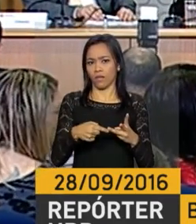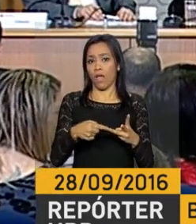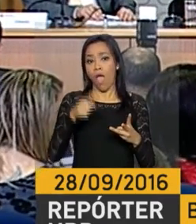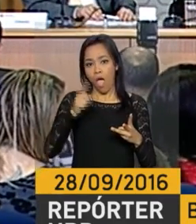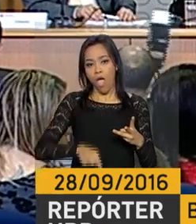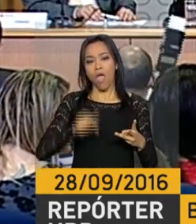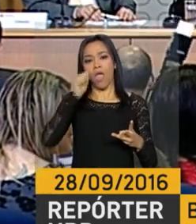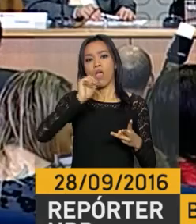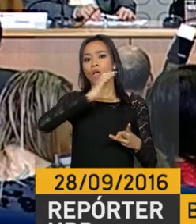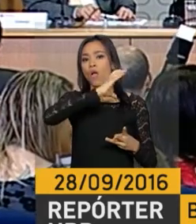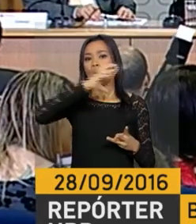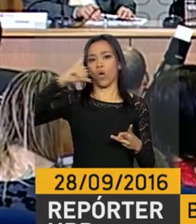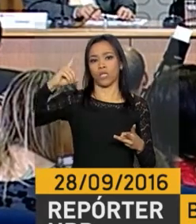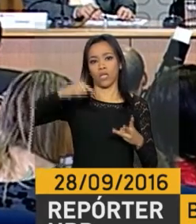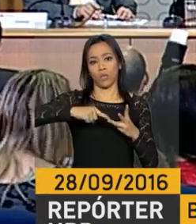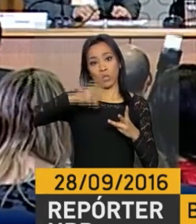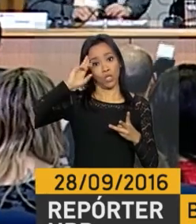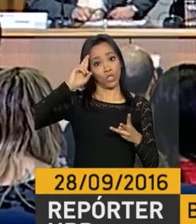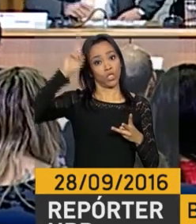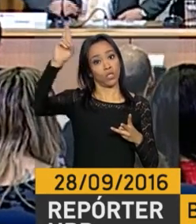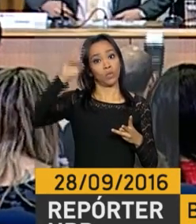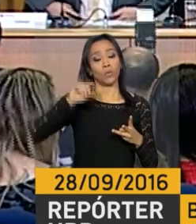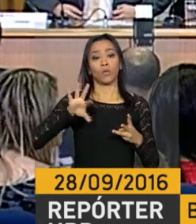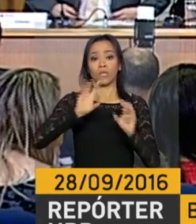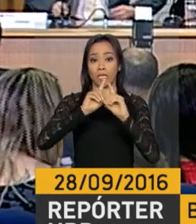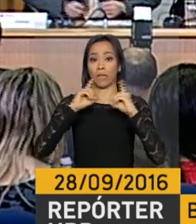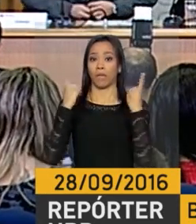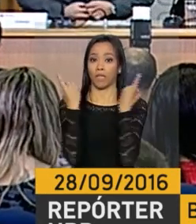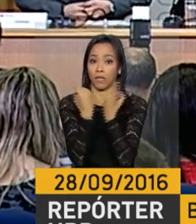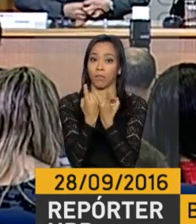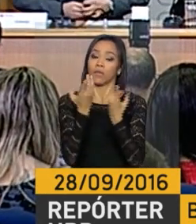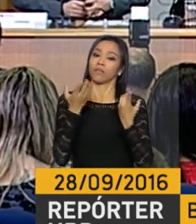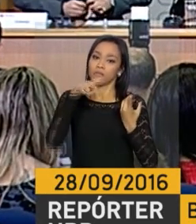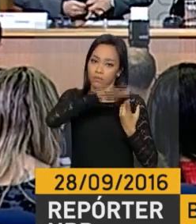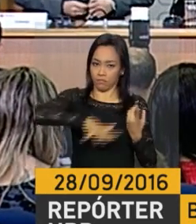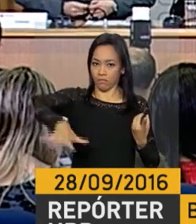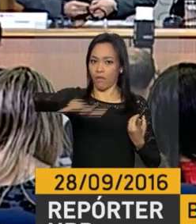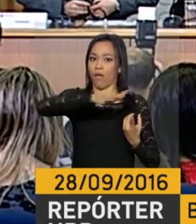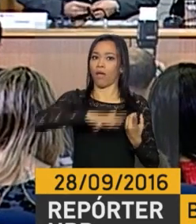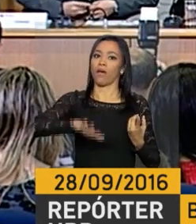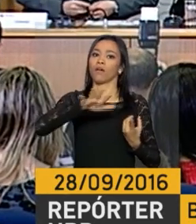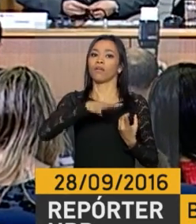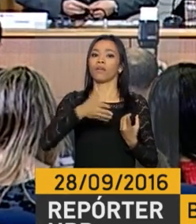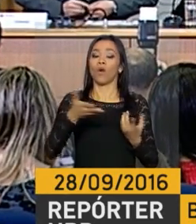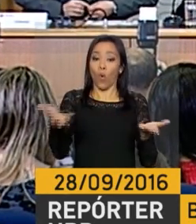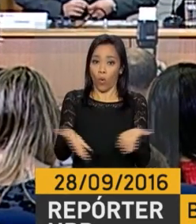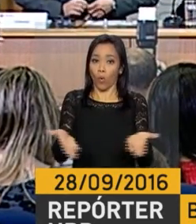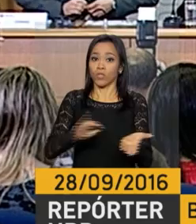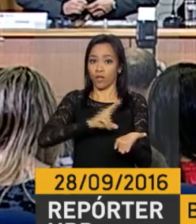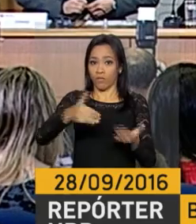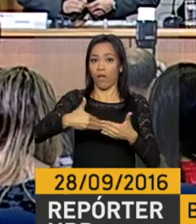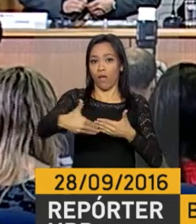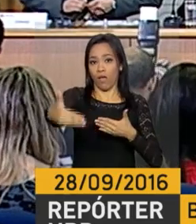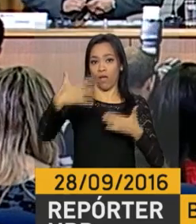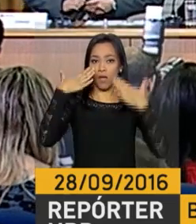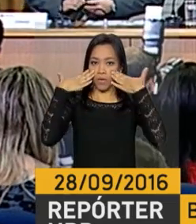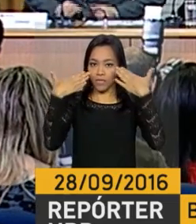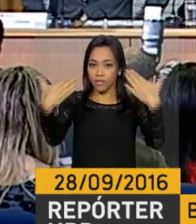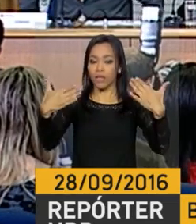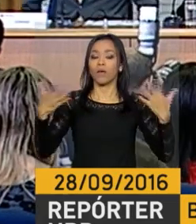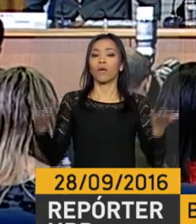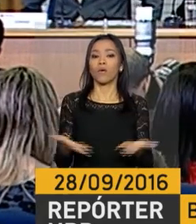coordenadora do diretor do departamento dst/aids que vai fazer a apresentação pra vocês hoje nós estamos anunciando